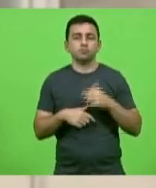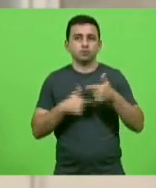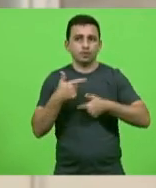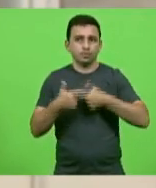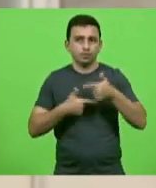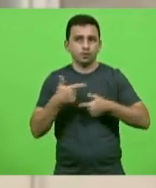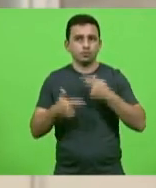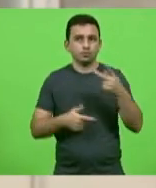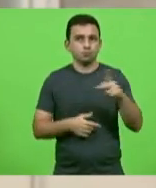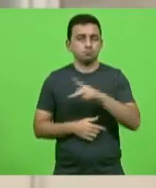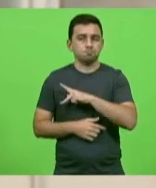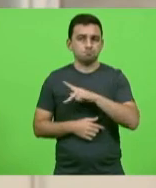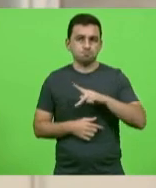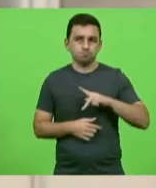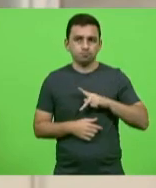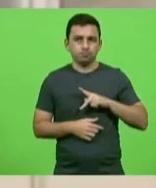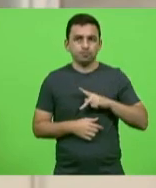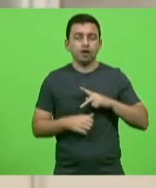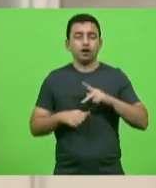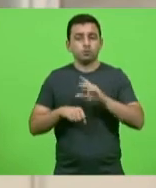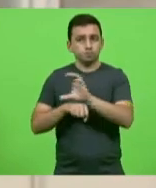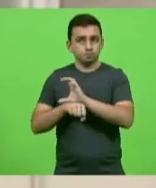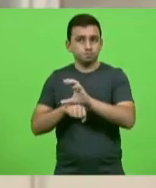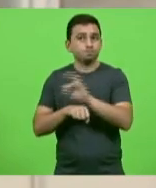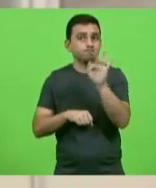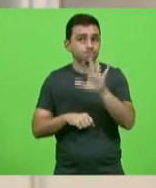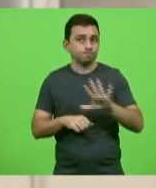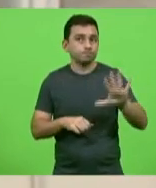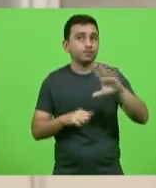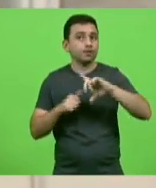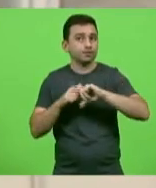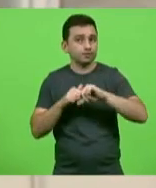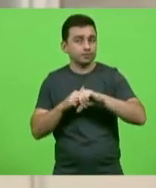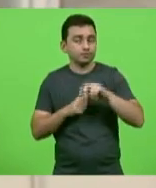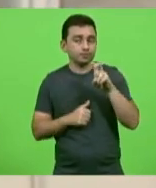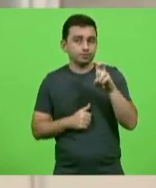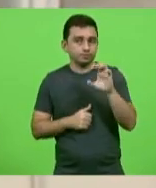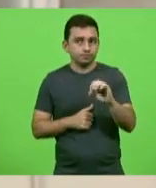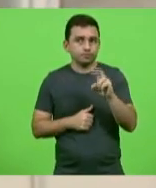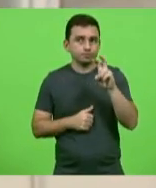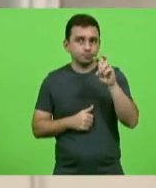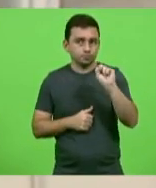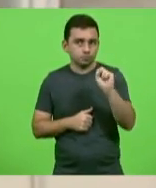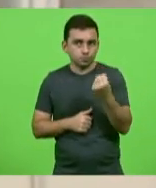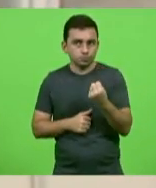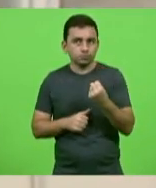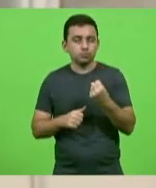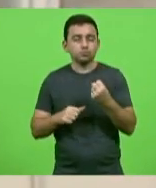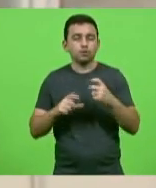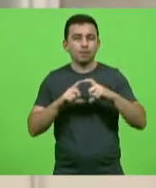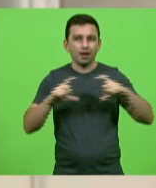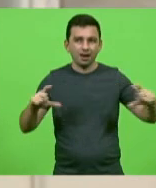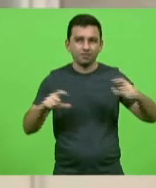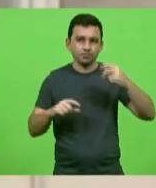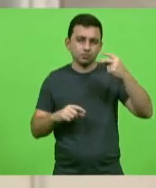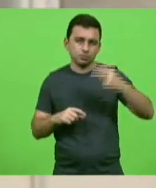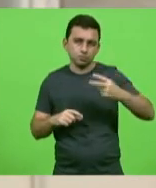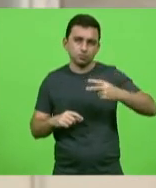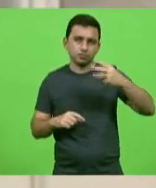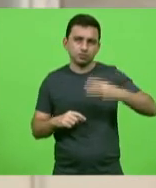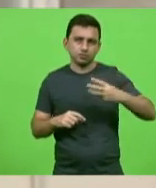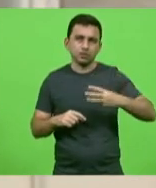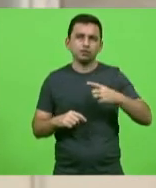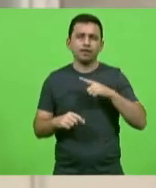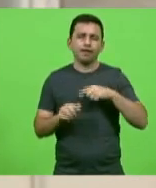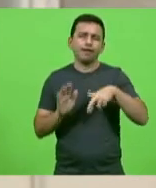a Constituição Federal nos artigos 5058 parágrafos 2º e 3º define as regras